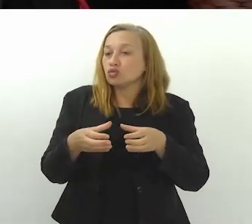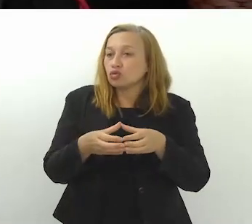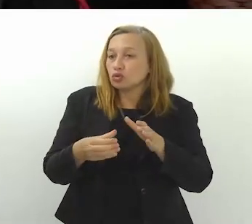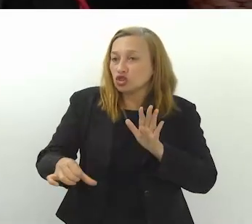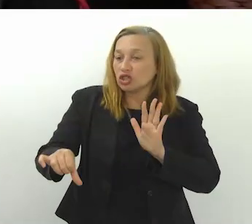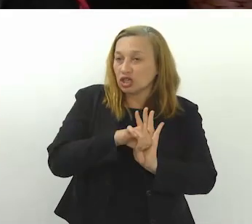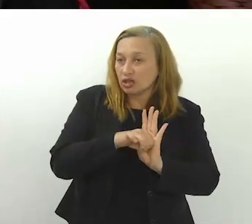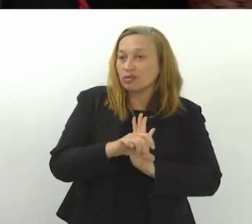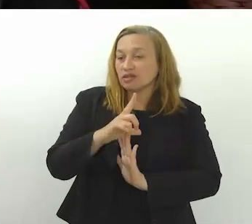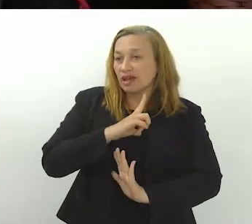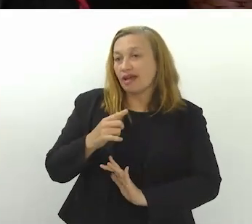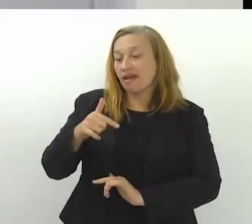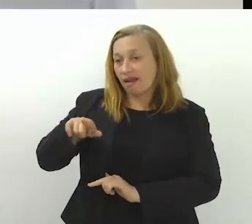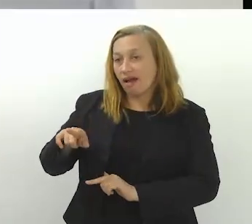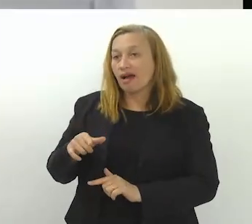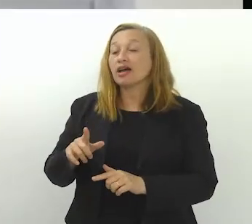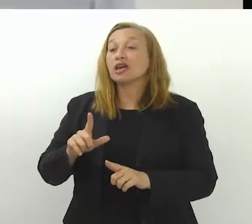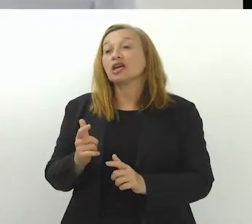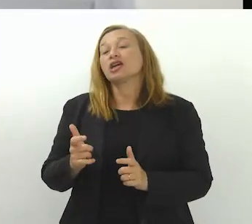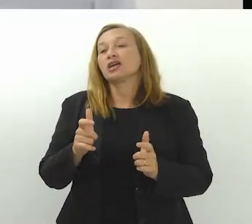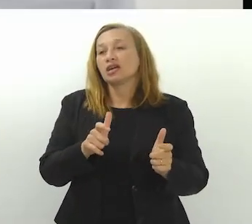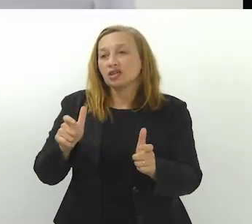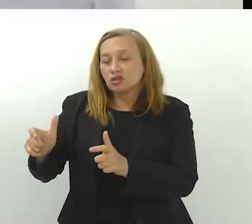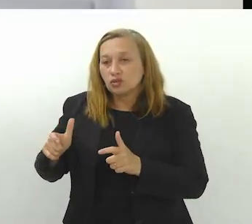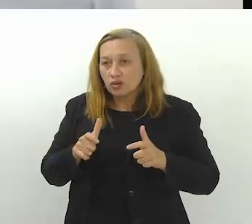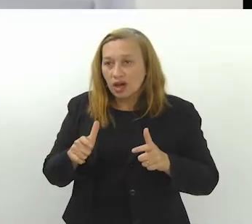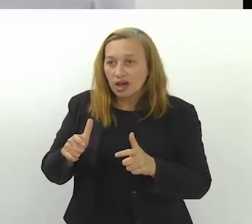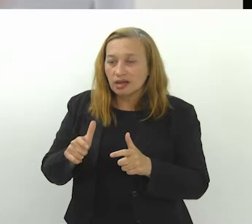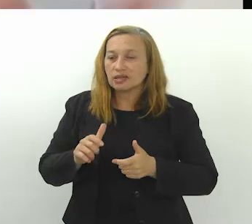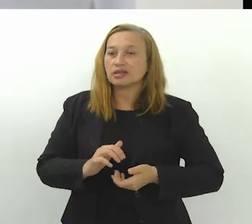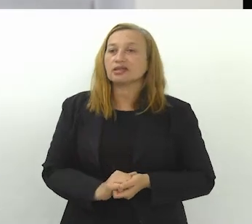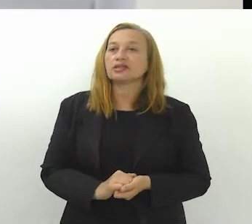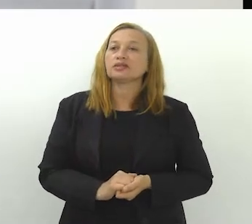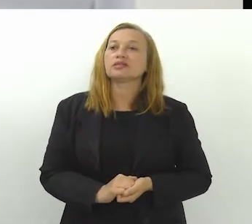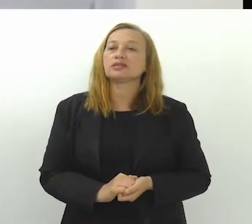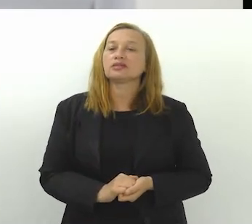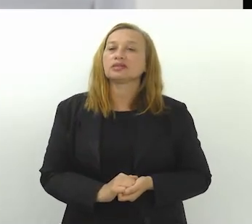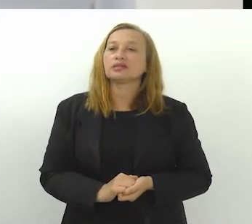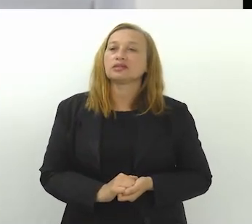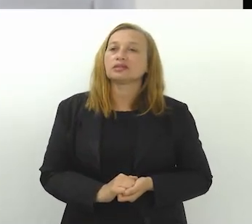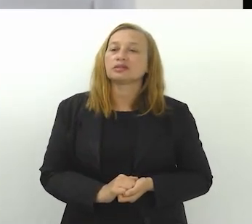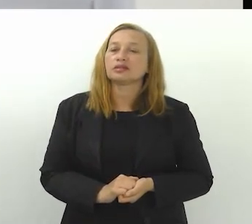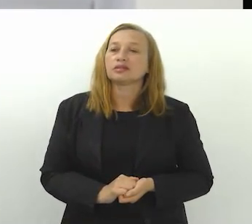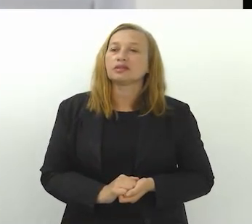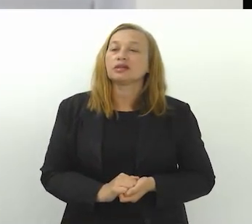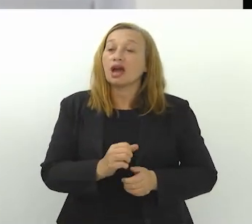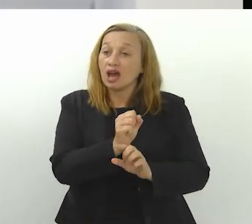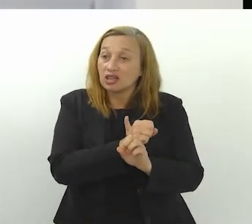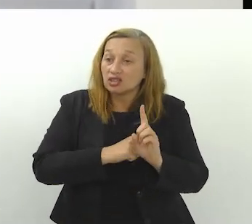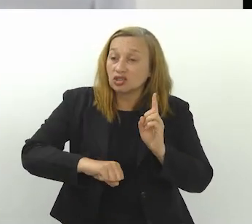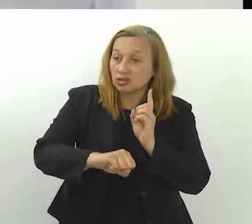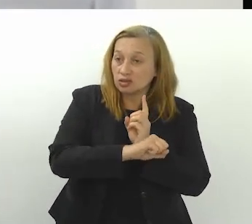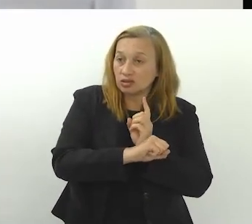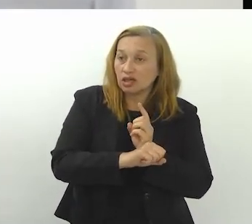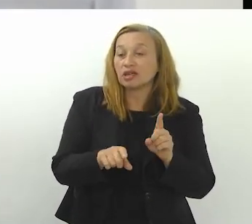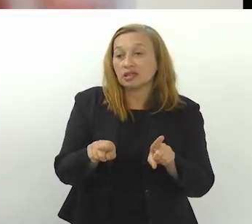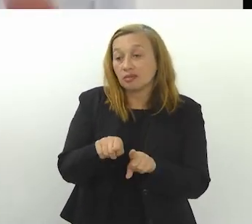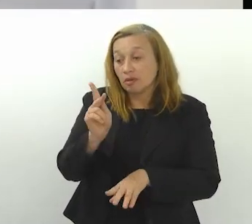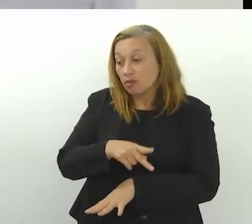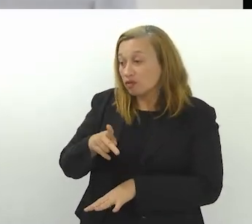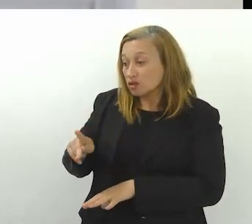arquibancada. E nesses espaços, né, o que é interessante é que nesses espaços há, né, assistentes sociais